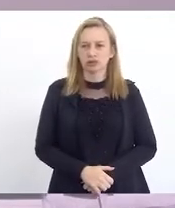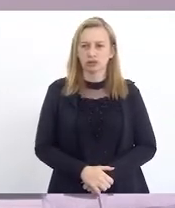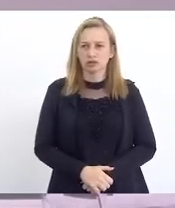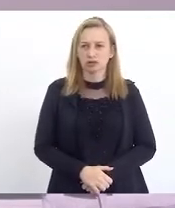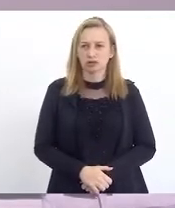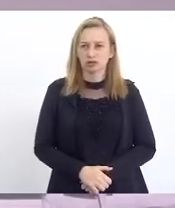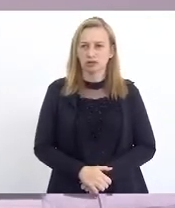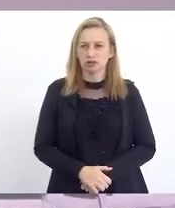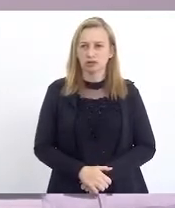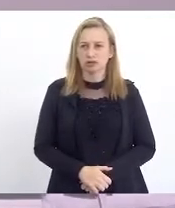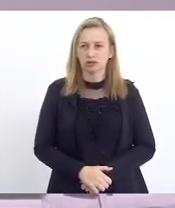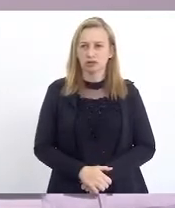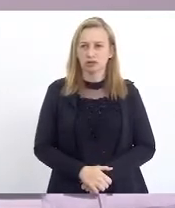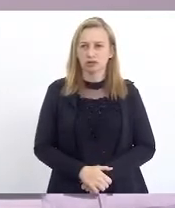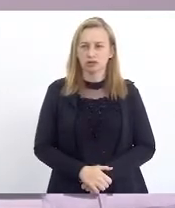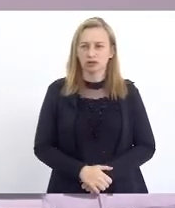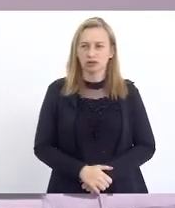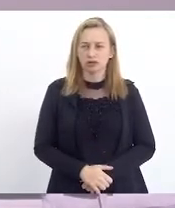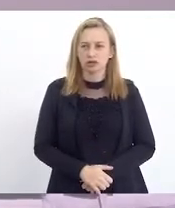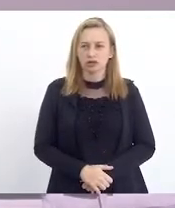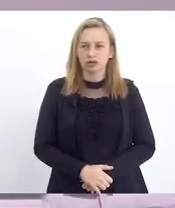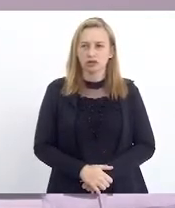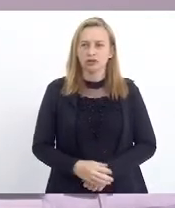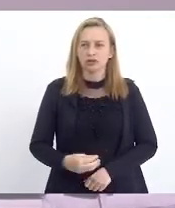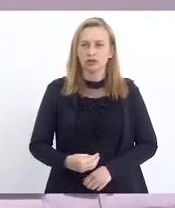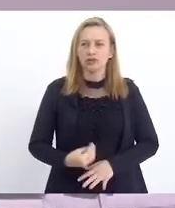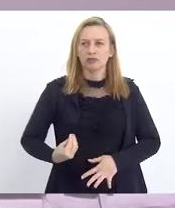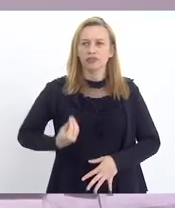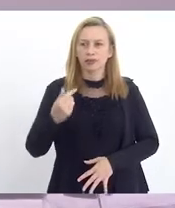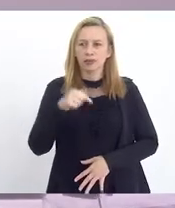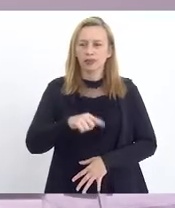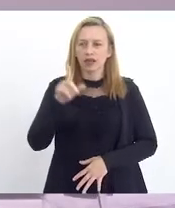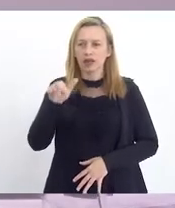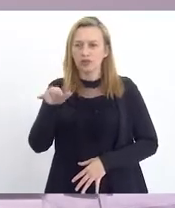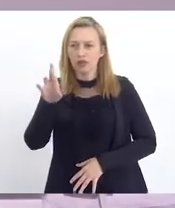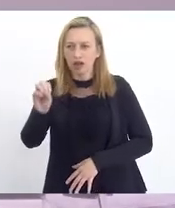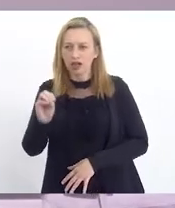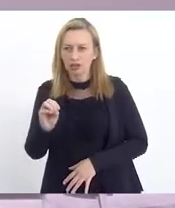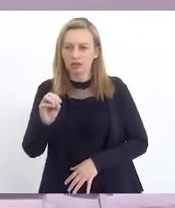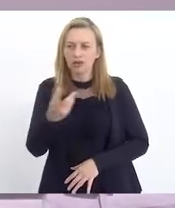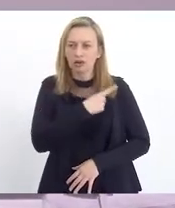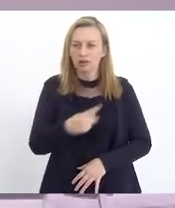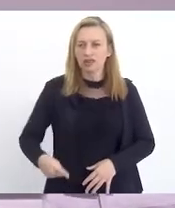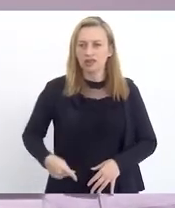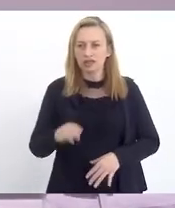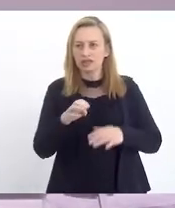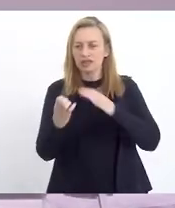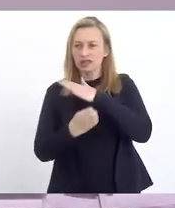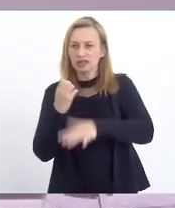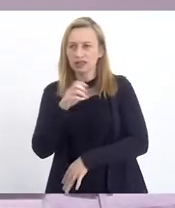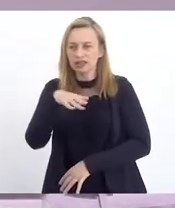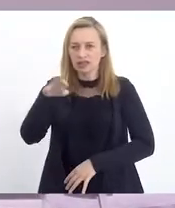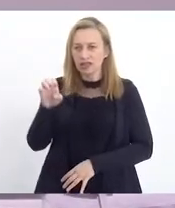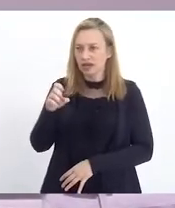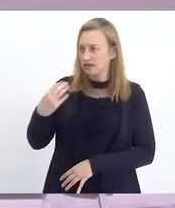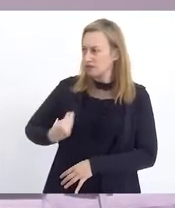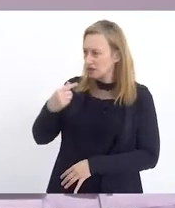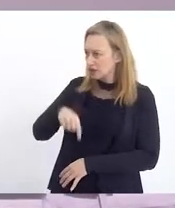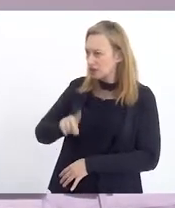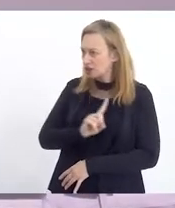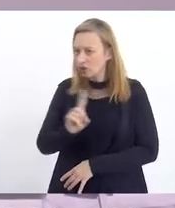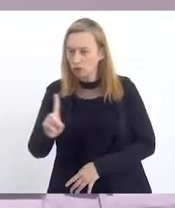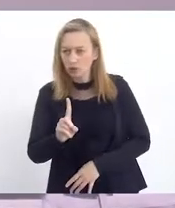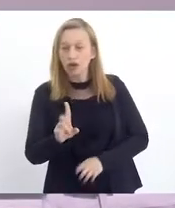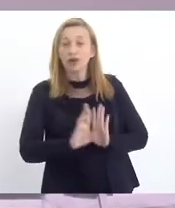Abertura. Está presente aqui o senhor Leonardo Soares, presidente da SEDAI. Veio? Não. Está aqui o